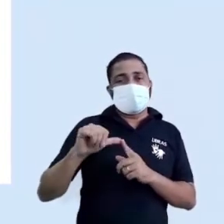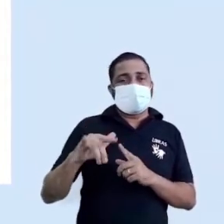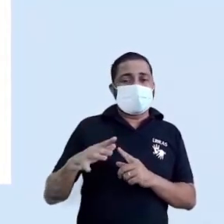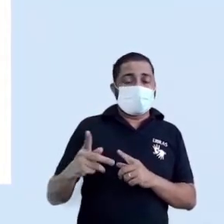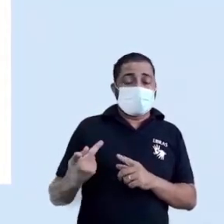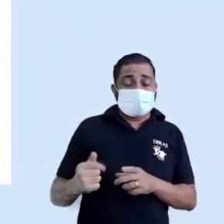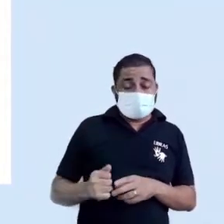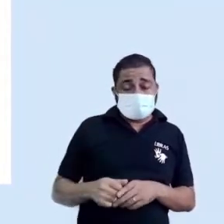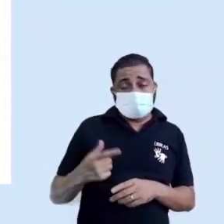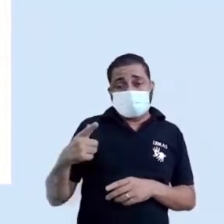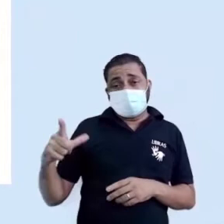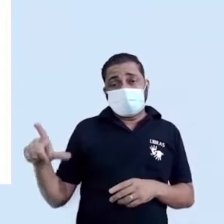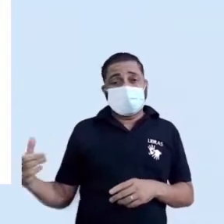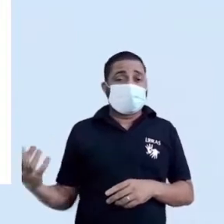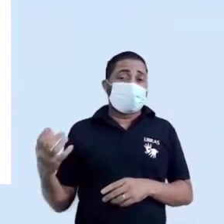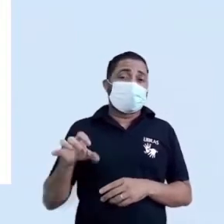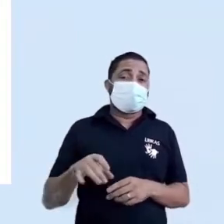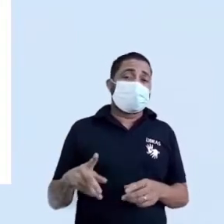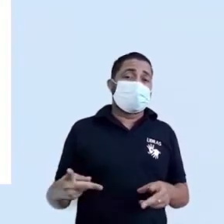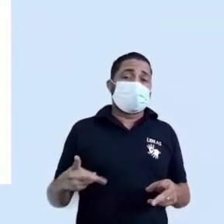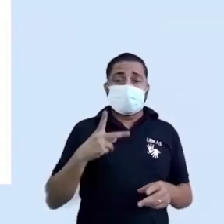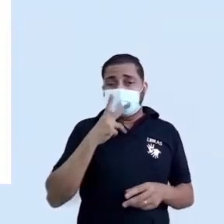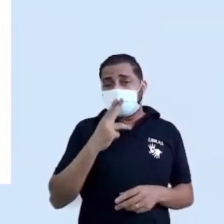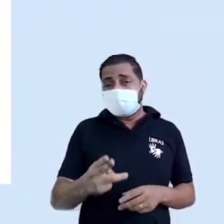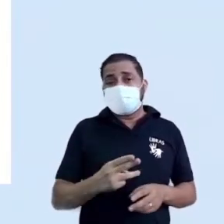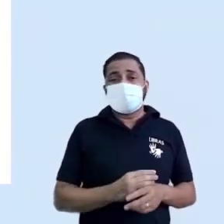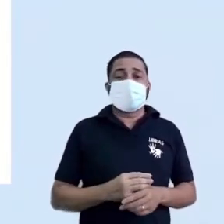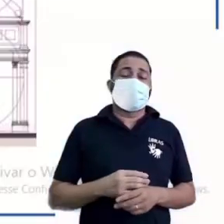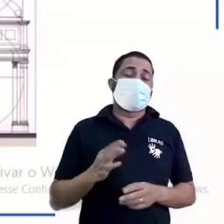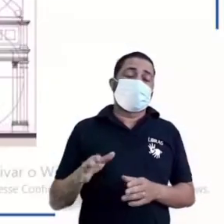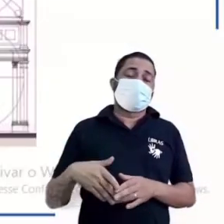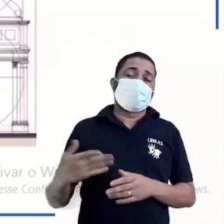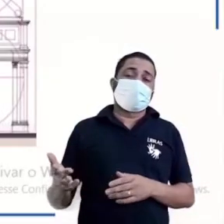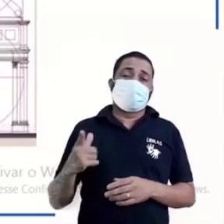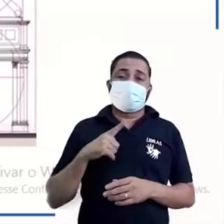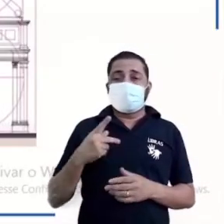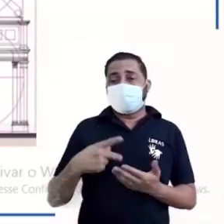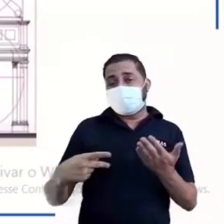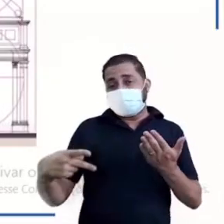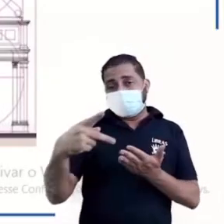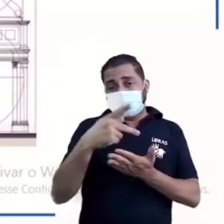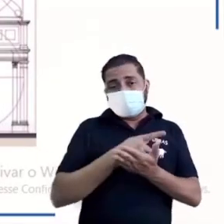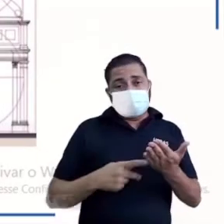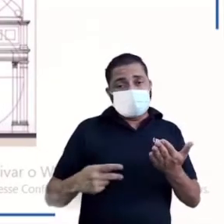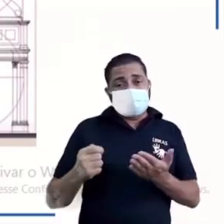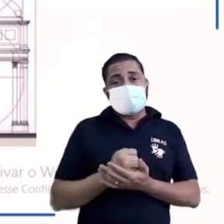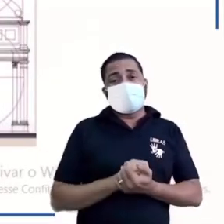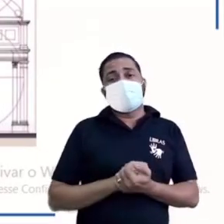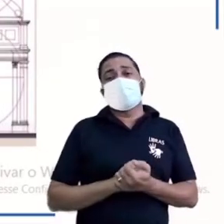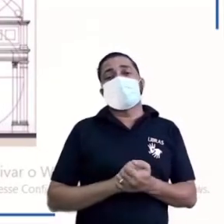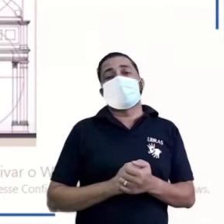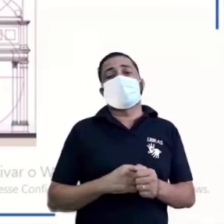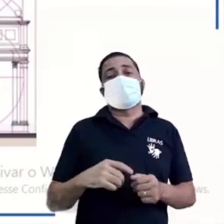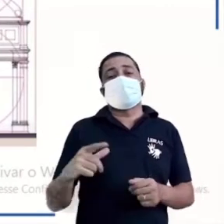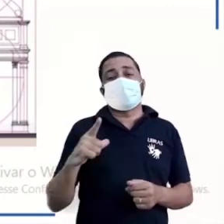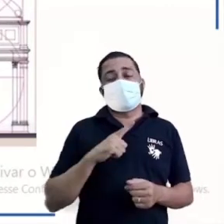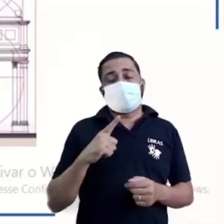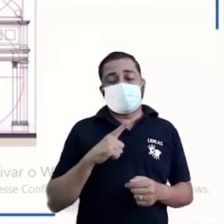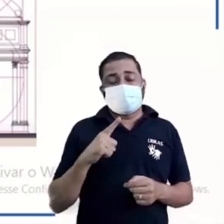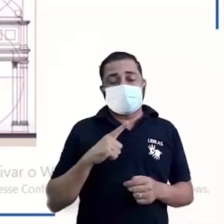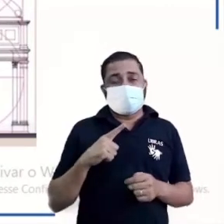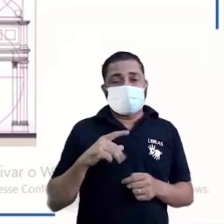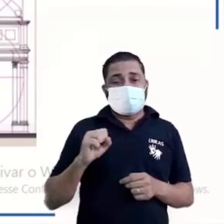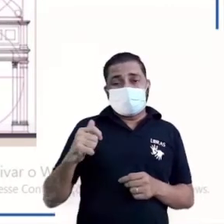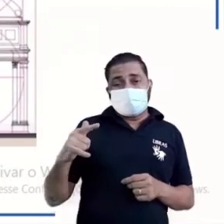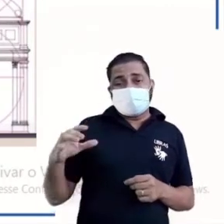outras composições similares. E mais à direita nós temos a figura de uma igreja renascentista,